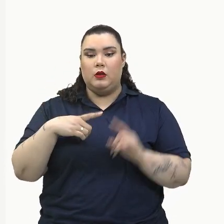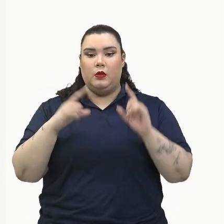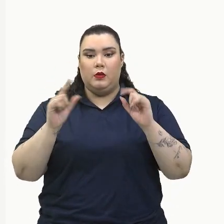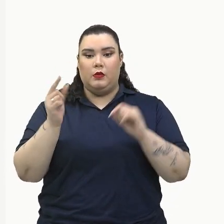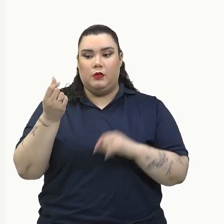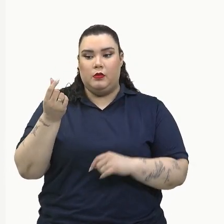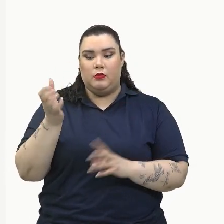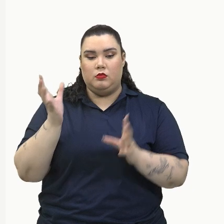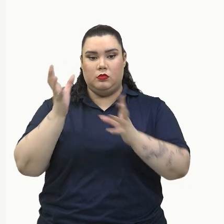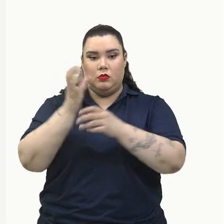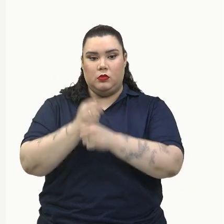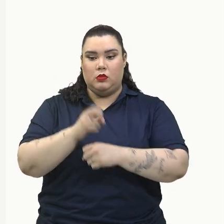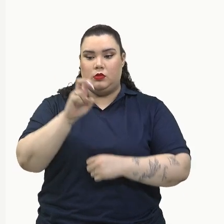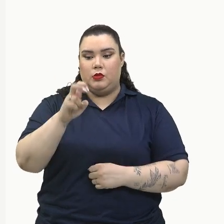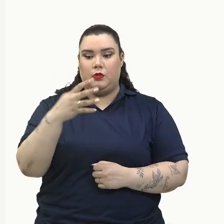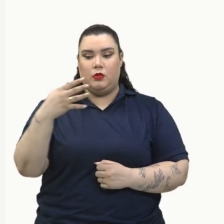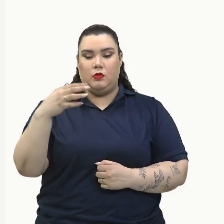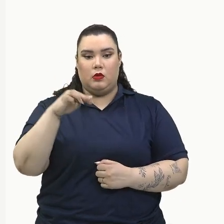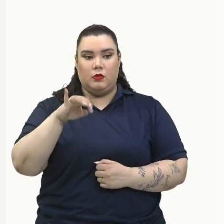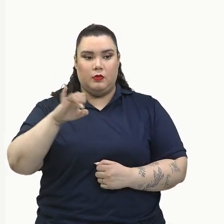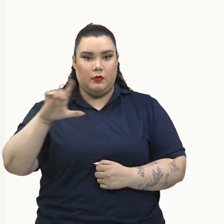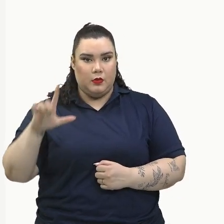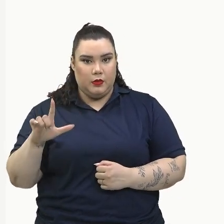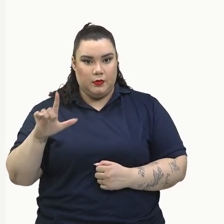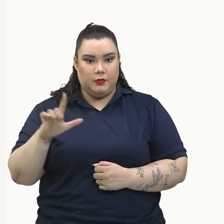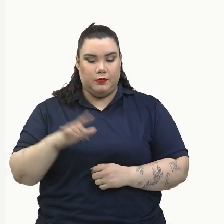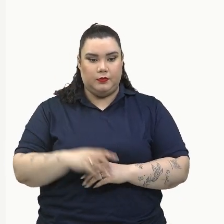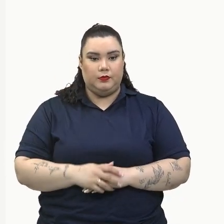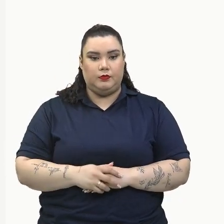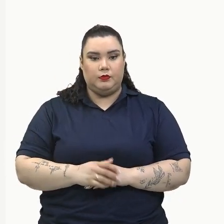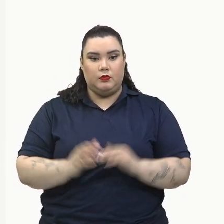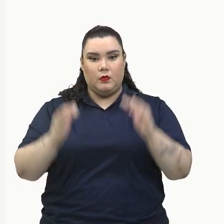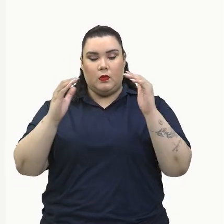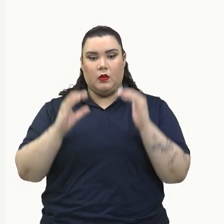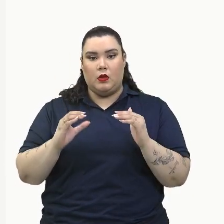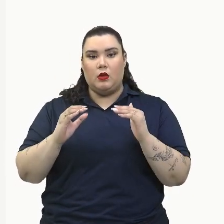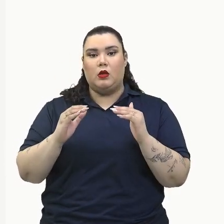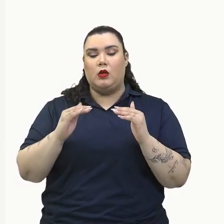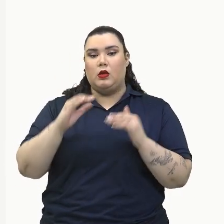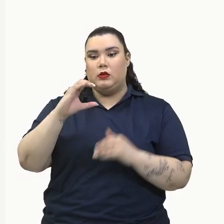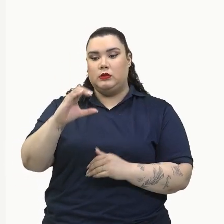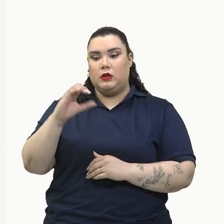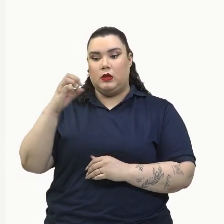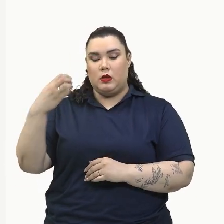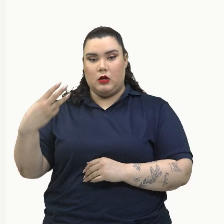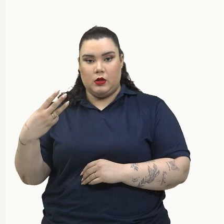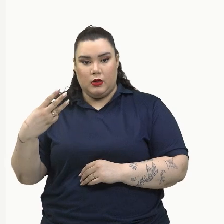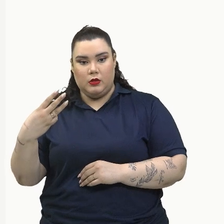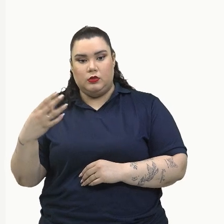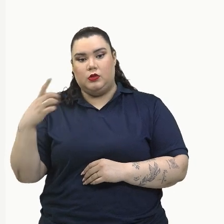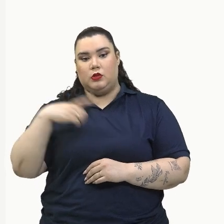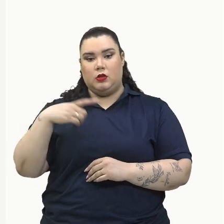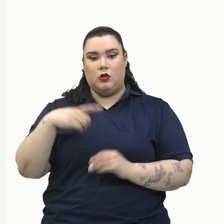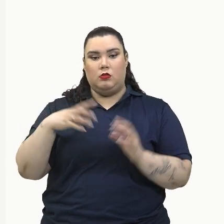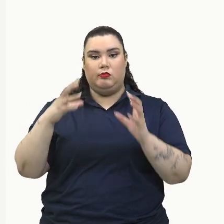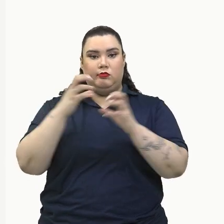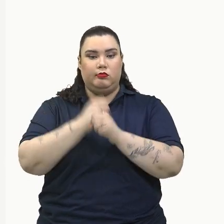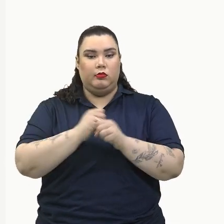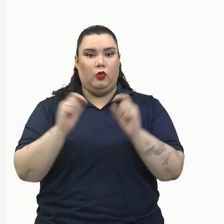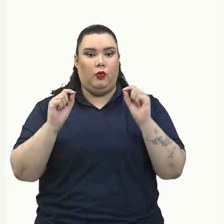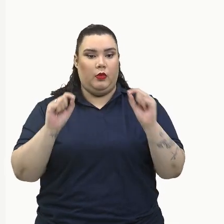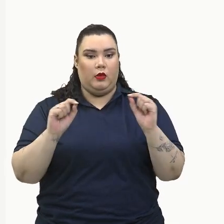de quanto? 54 mil. No ponto crítico C igual a 3, nós vamos ter o quê?